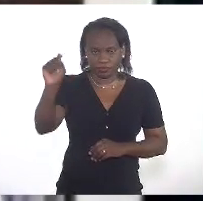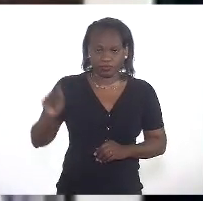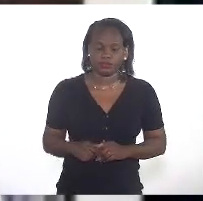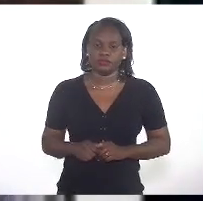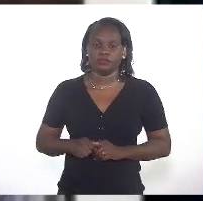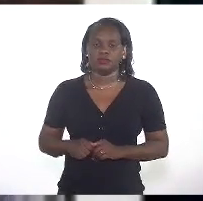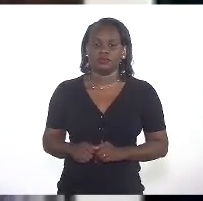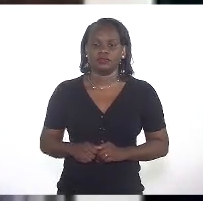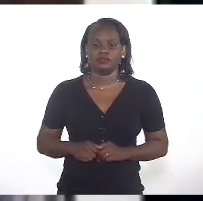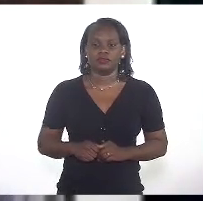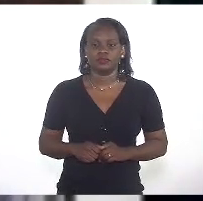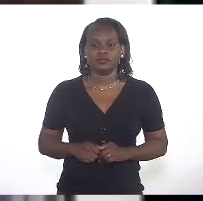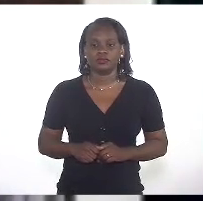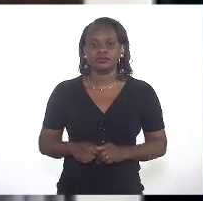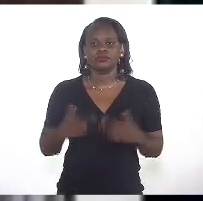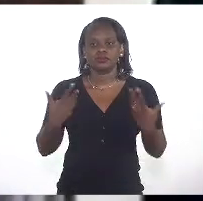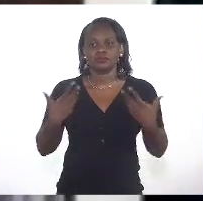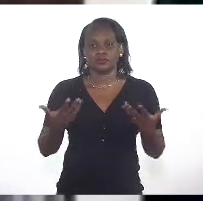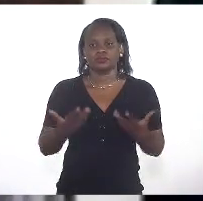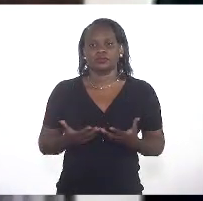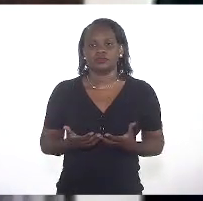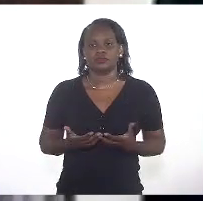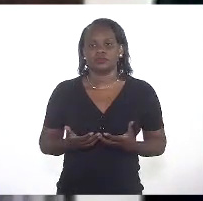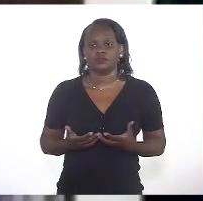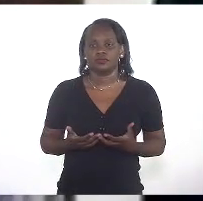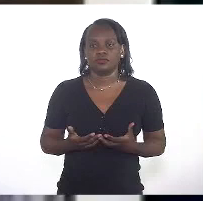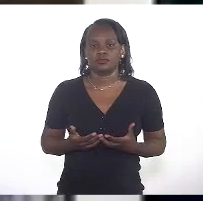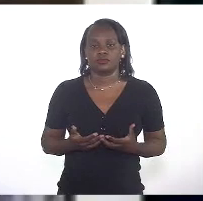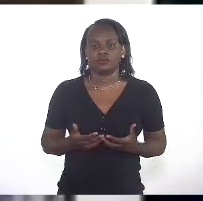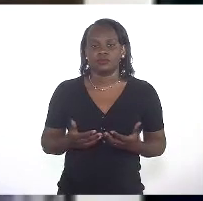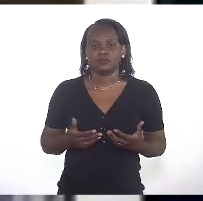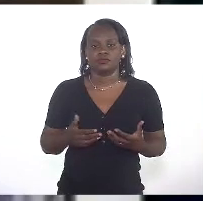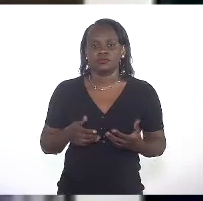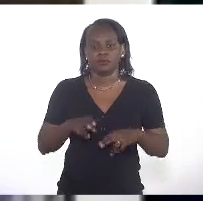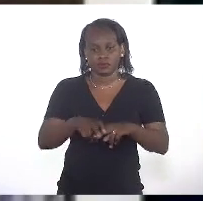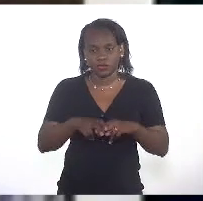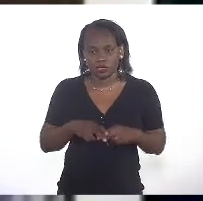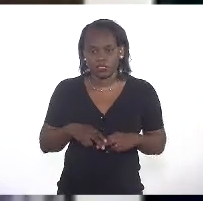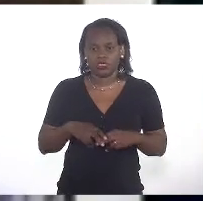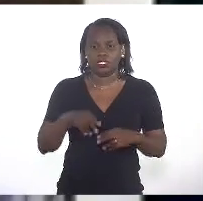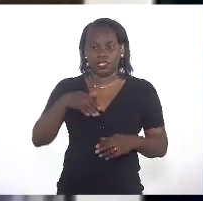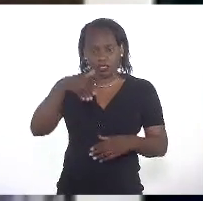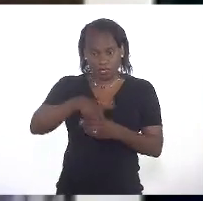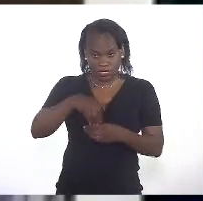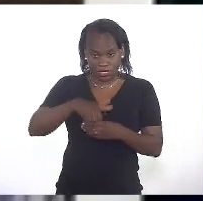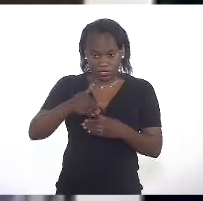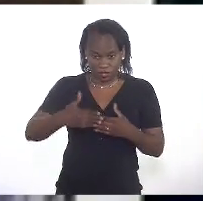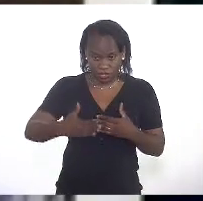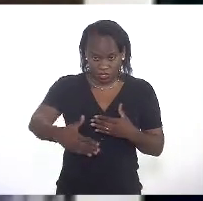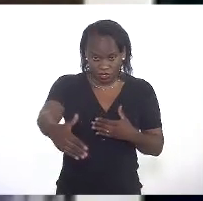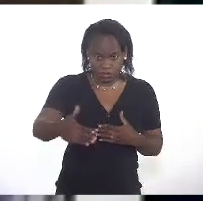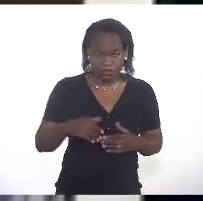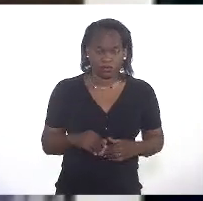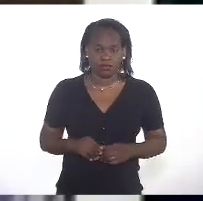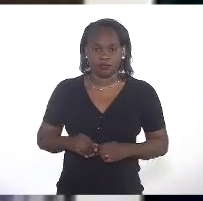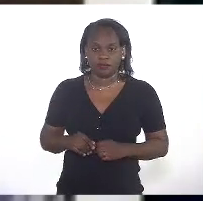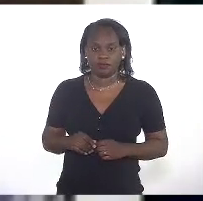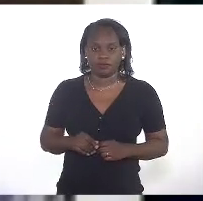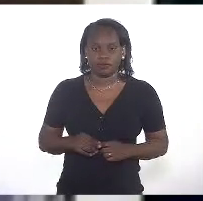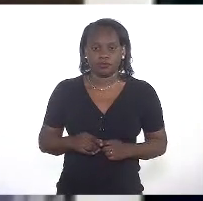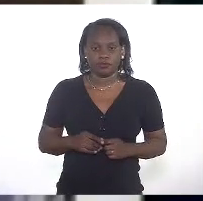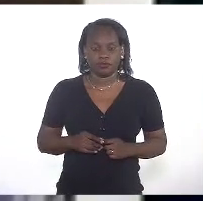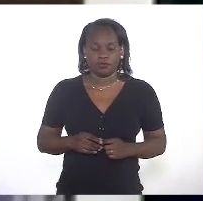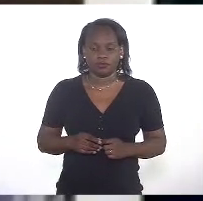gostaria de, por conta destas eleições,